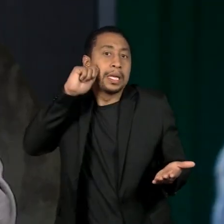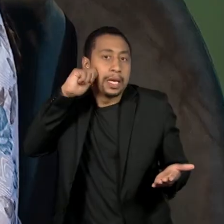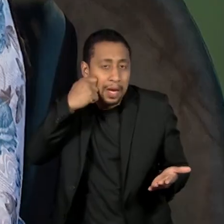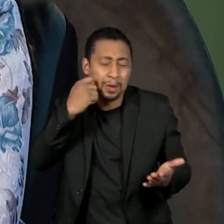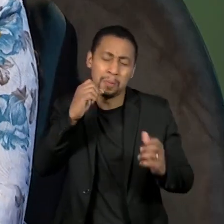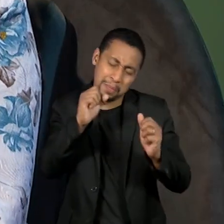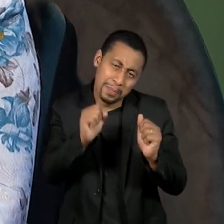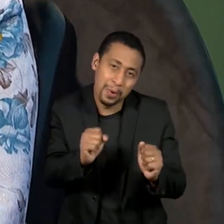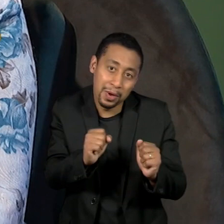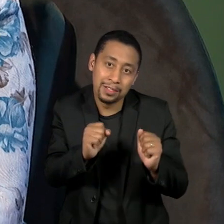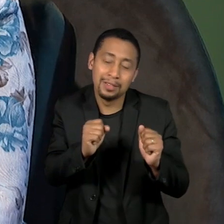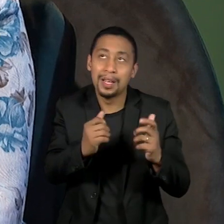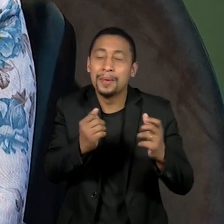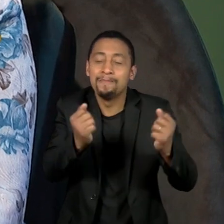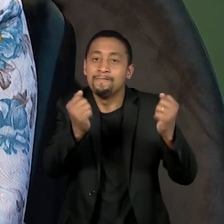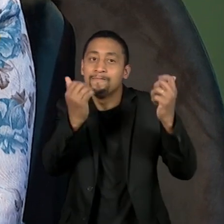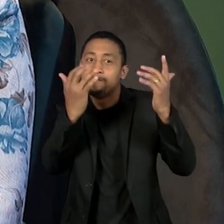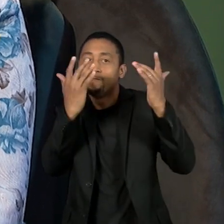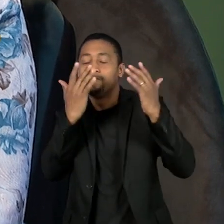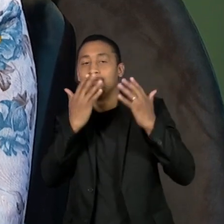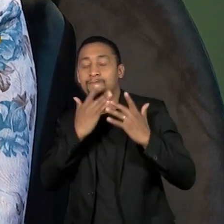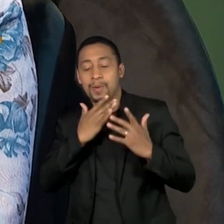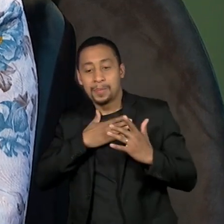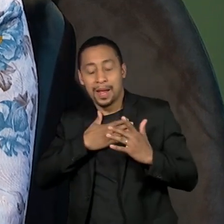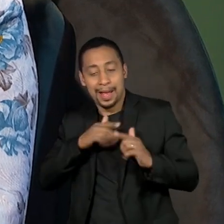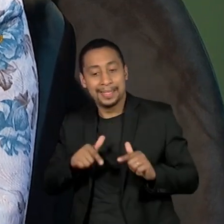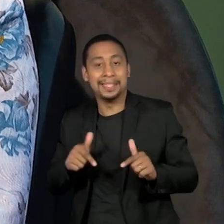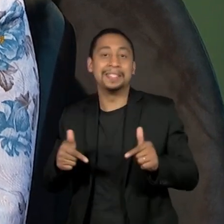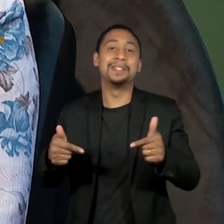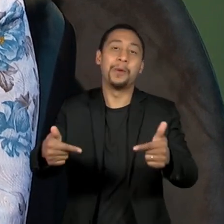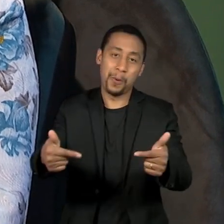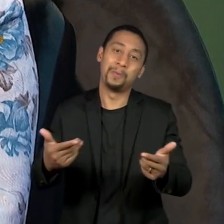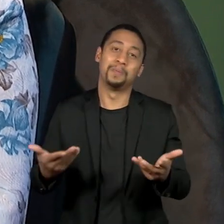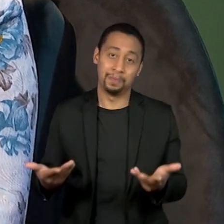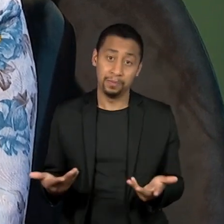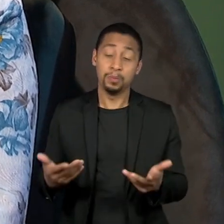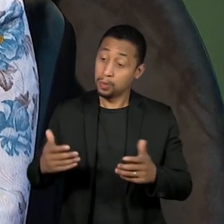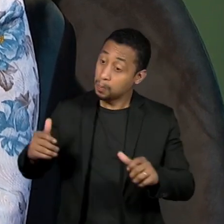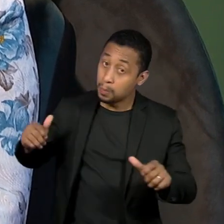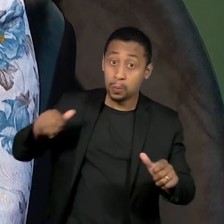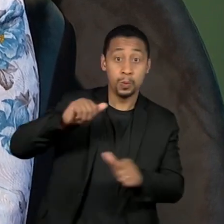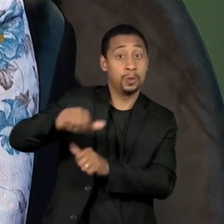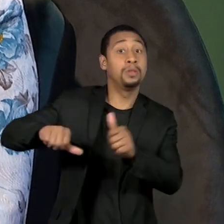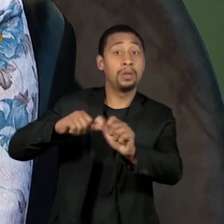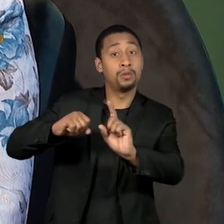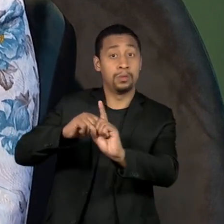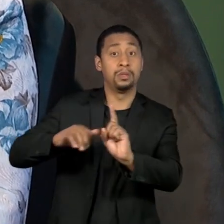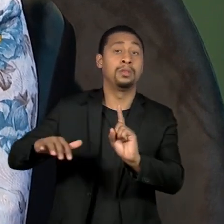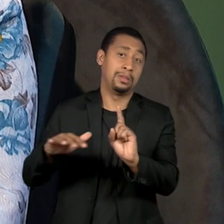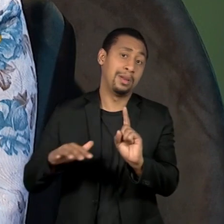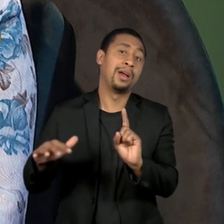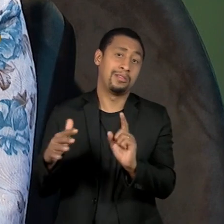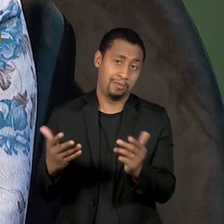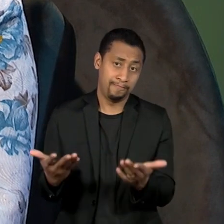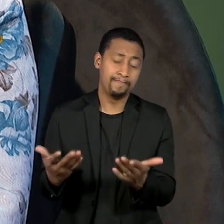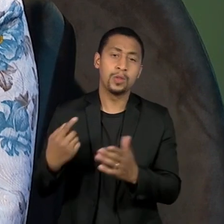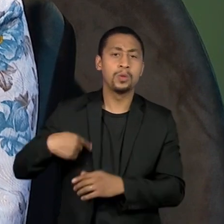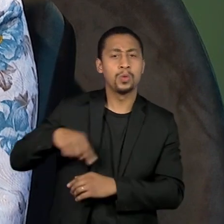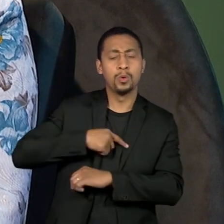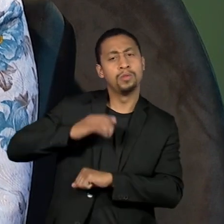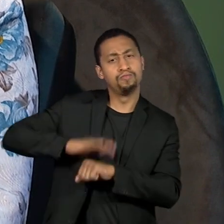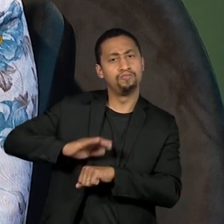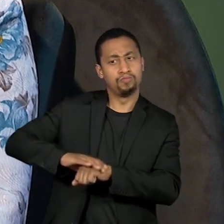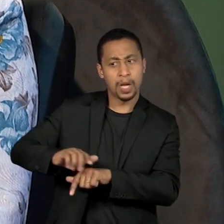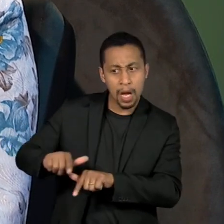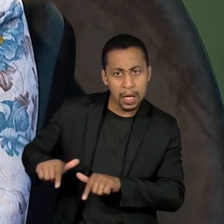tarde. homens negros pioneiros, né? Que fazem parte dessa construção de mudança de sociedade, né? O que a gente vem fazendo enquanto povo